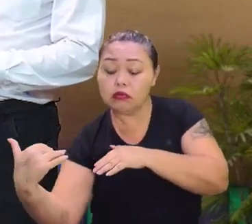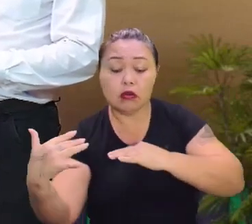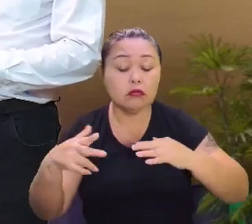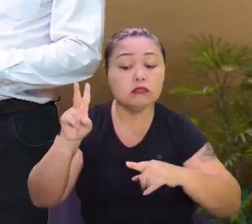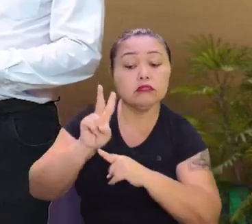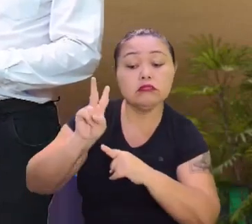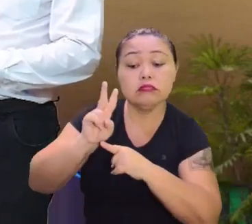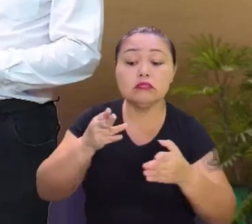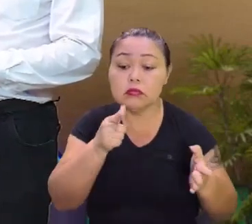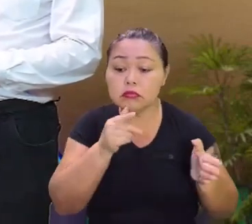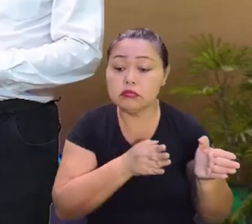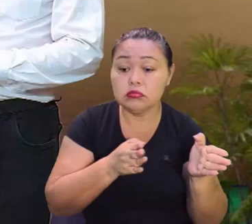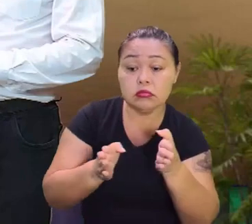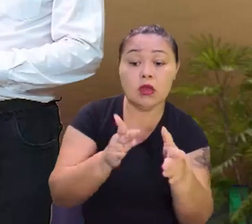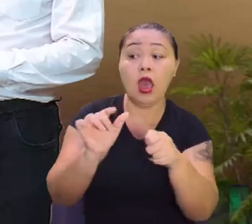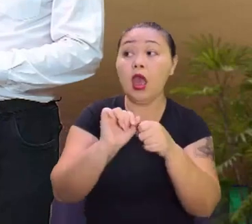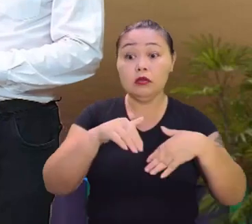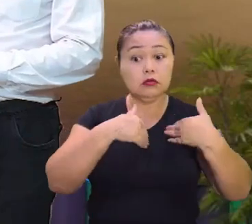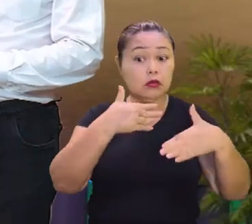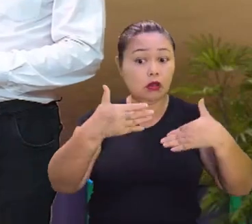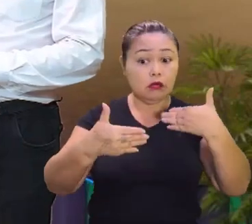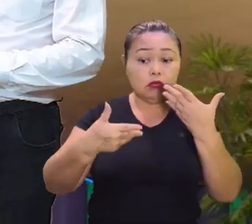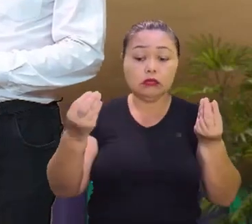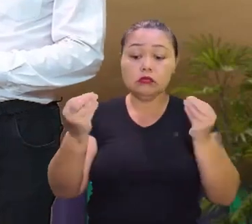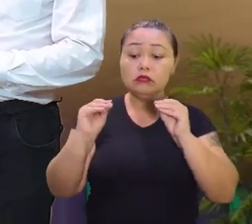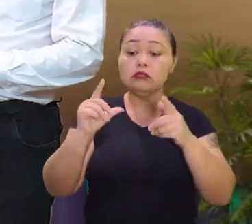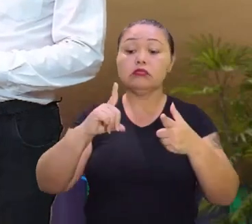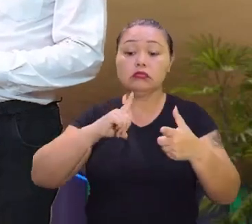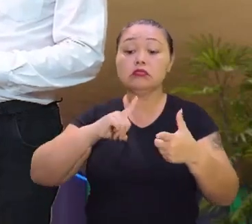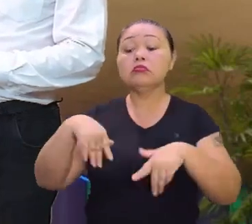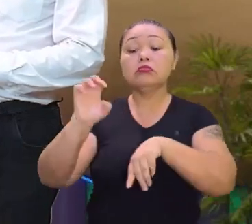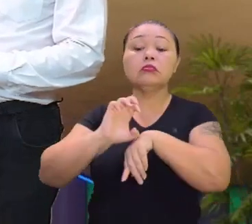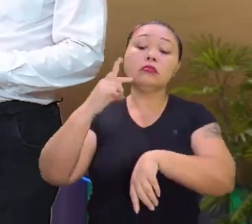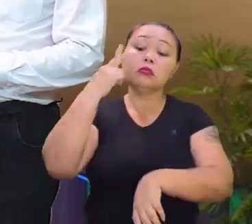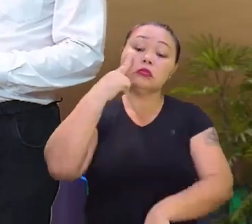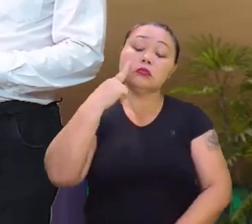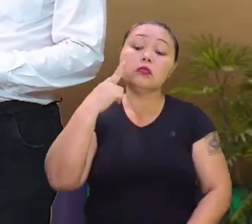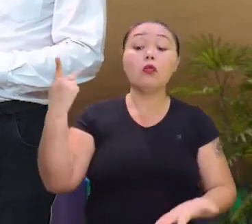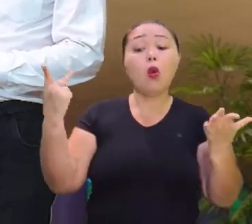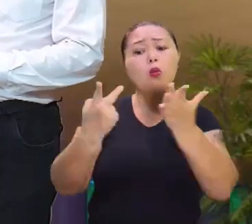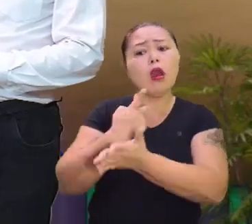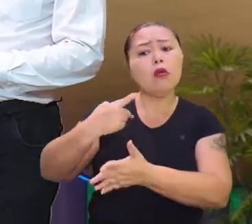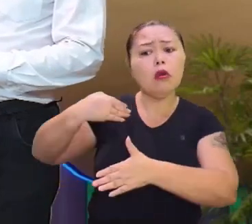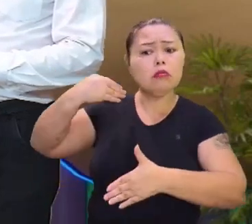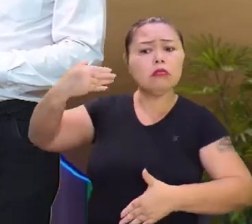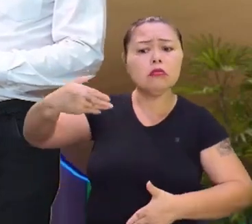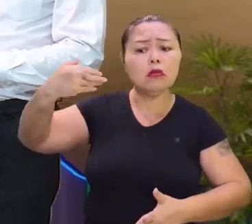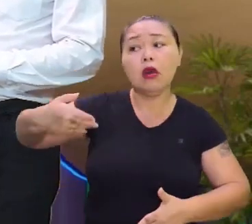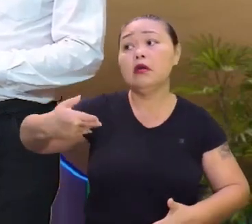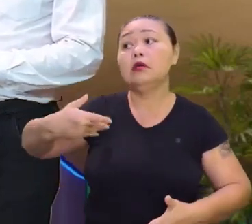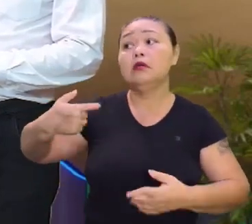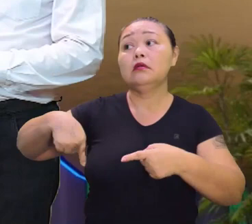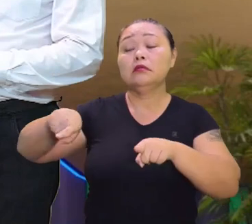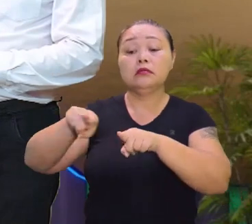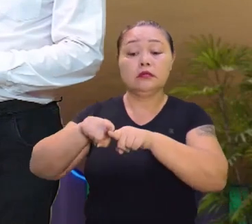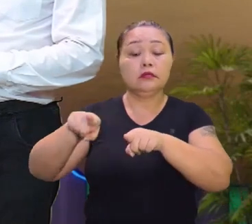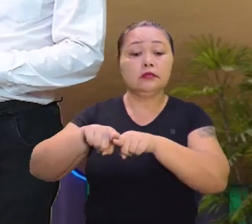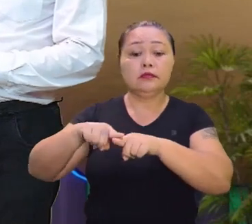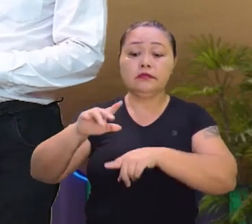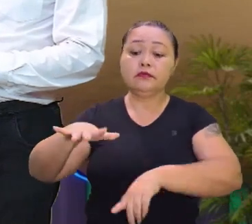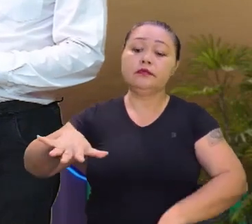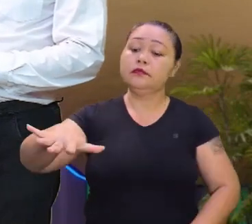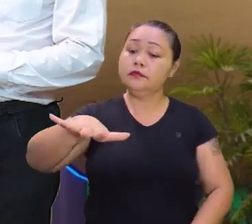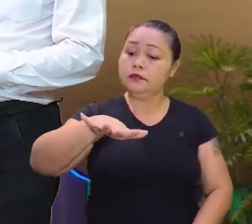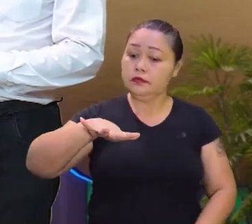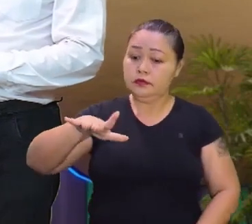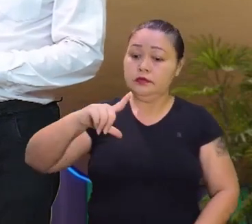para a preservação do rio. Então, nesse processo de formação aqui do estado de Rondônia, o que foi acontecendo? Boa parte dessas